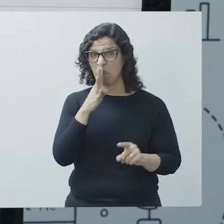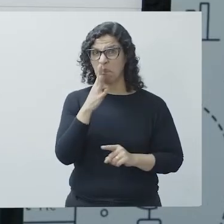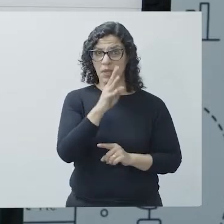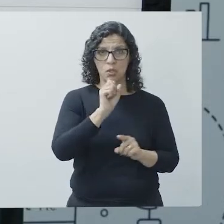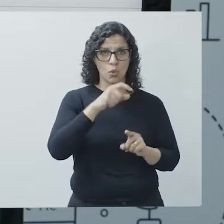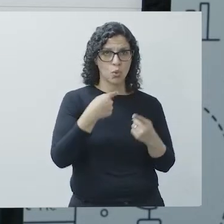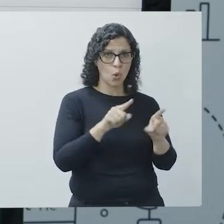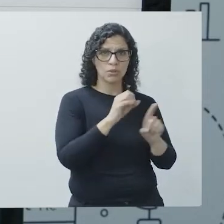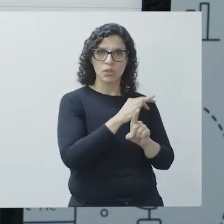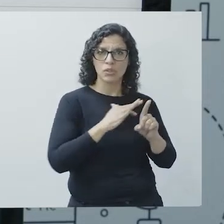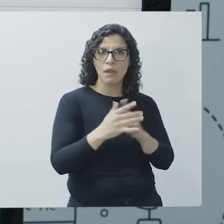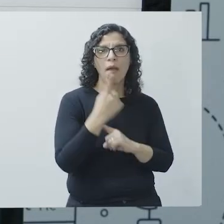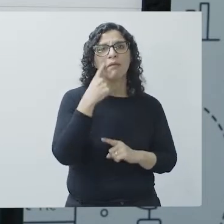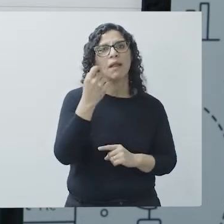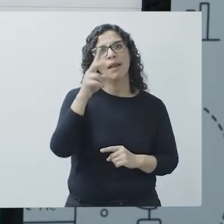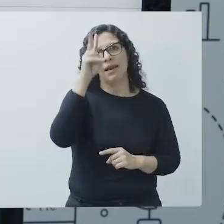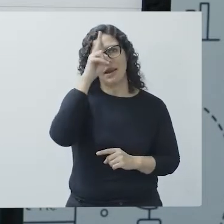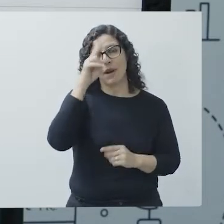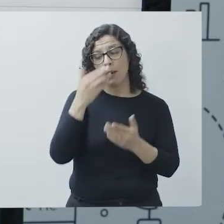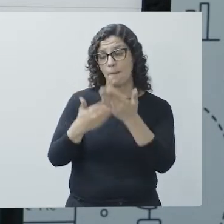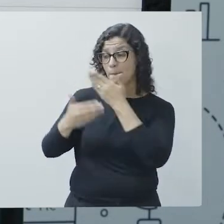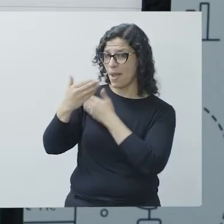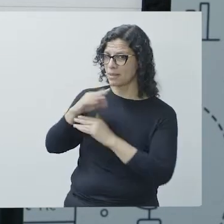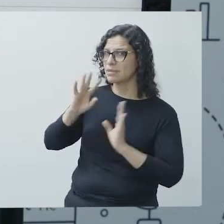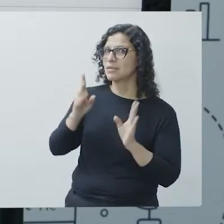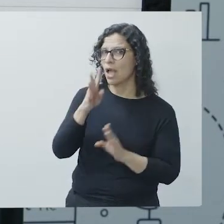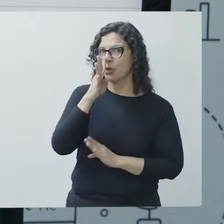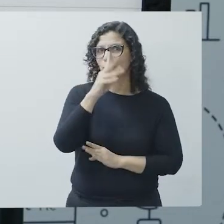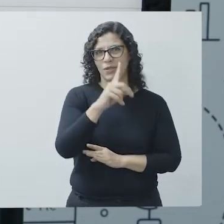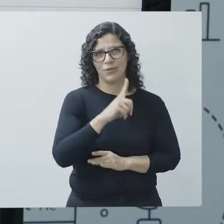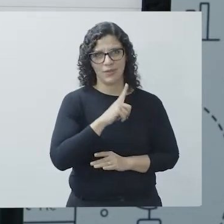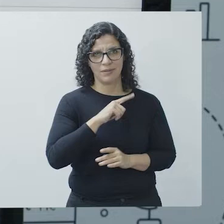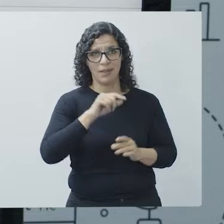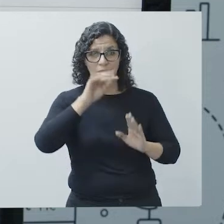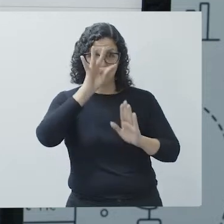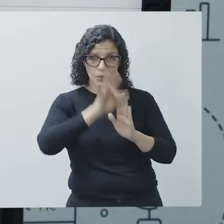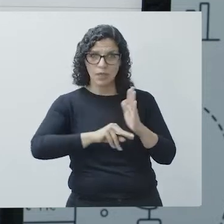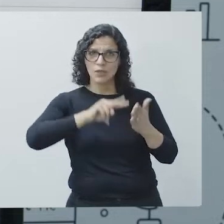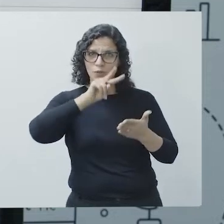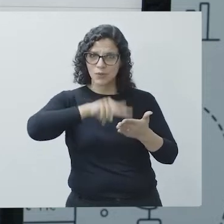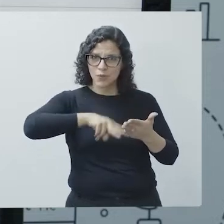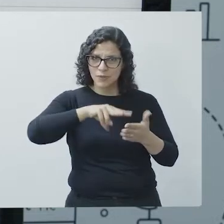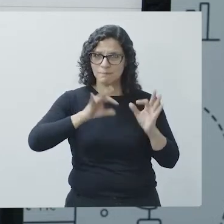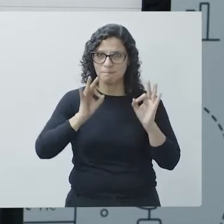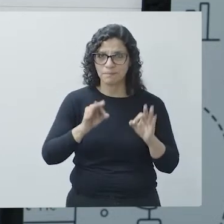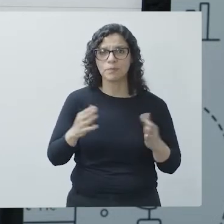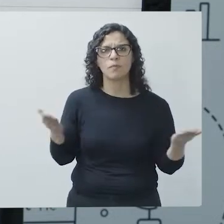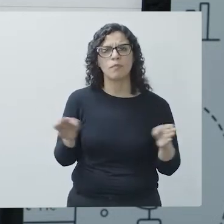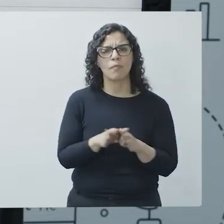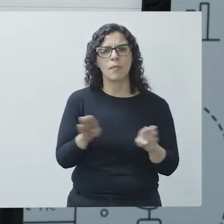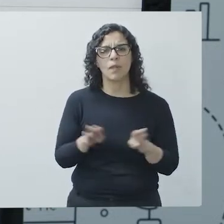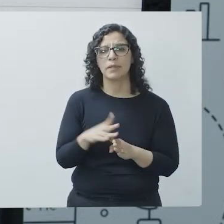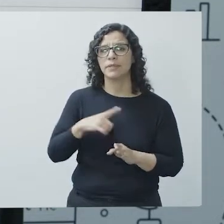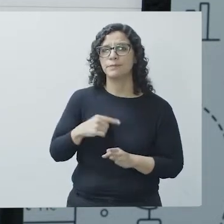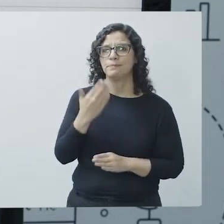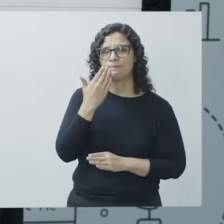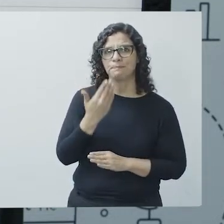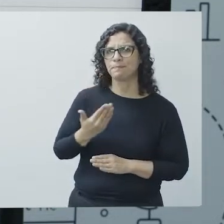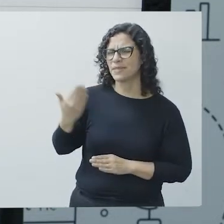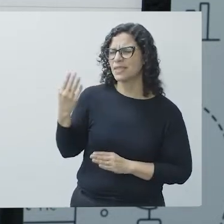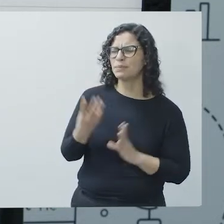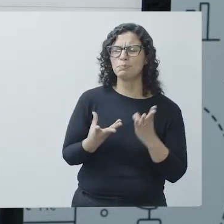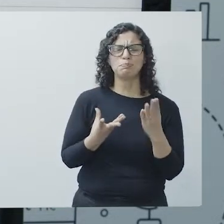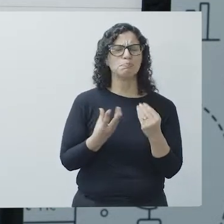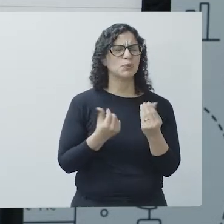então é bem interessante você pensar a esse respeito de quando são os textos. Trouxe algumas obras dele, são